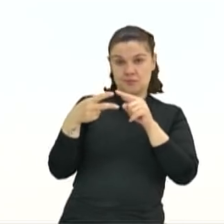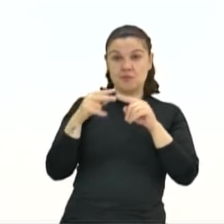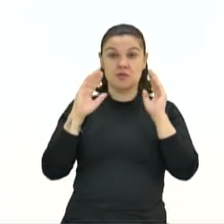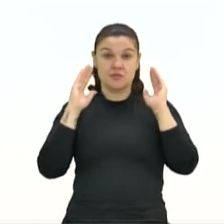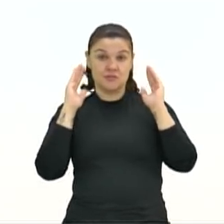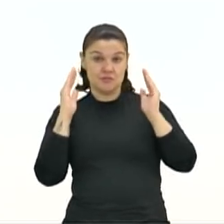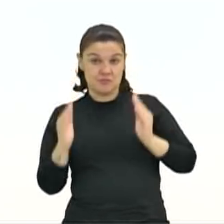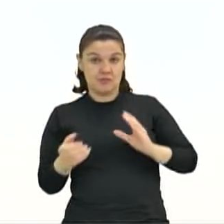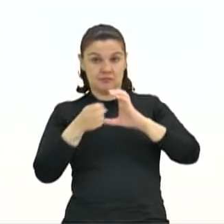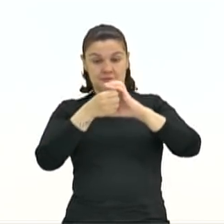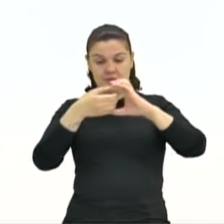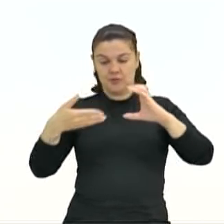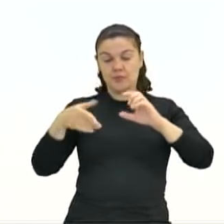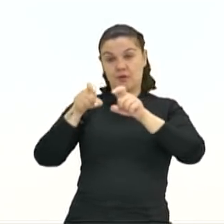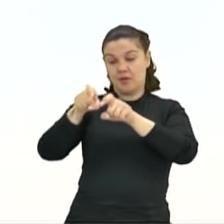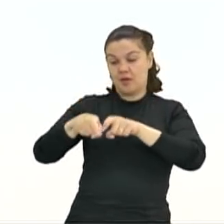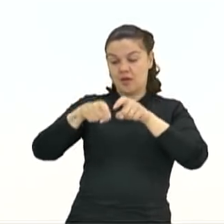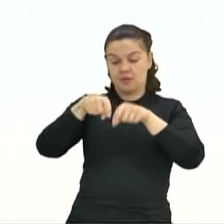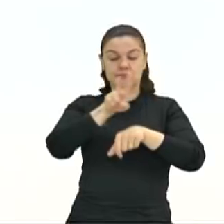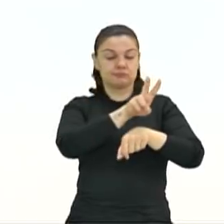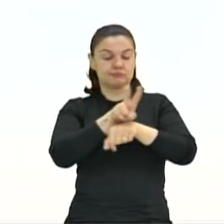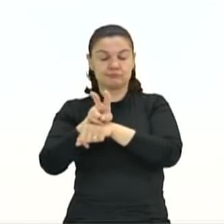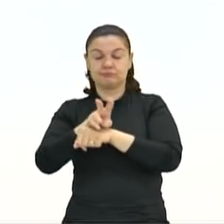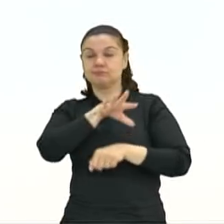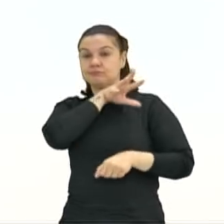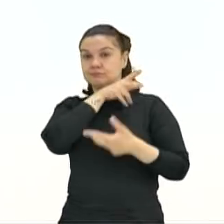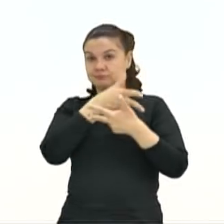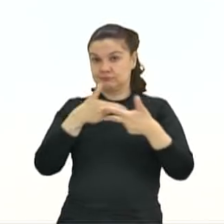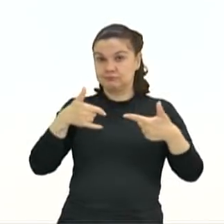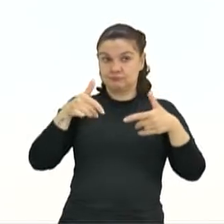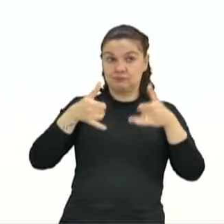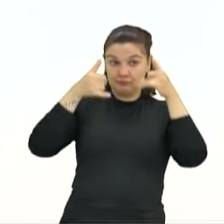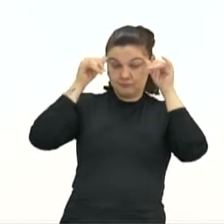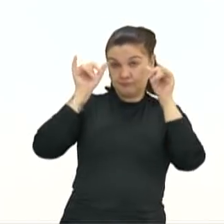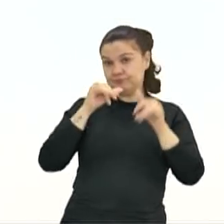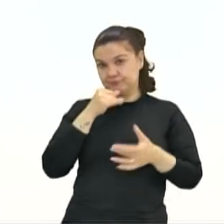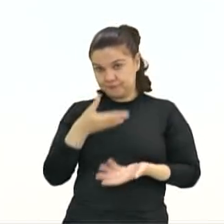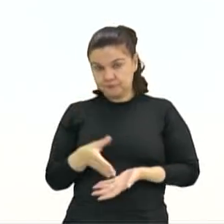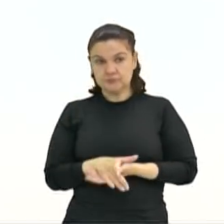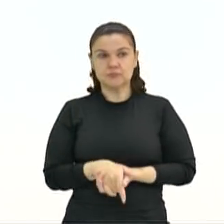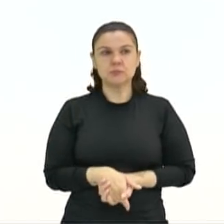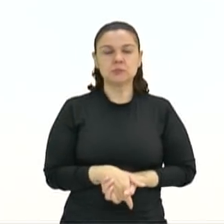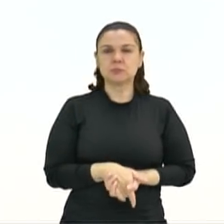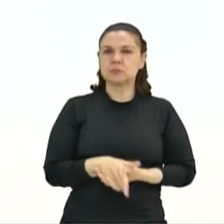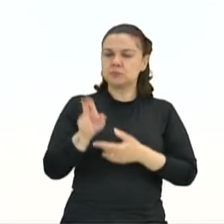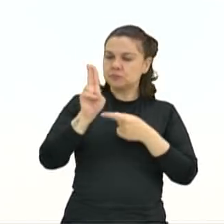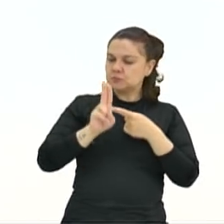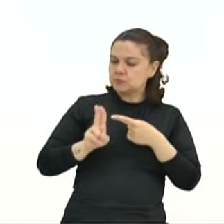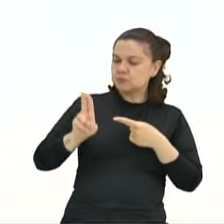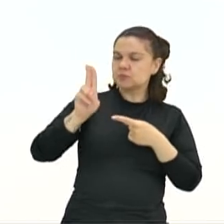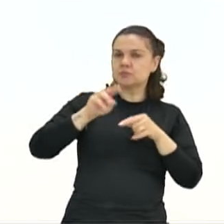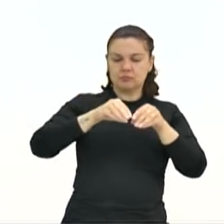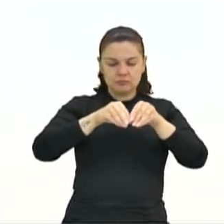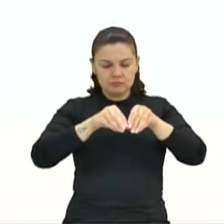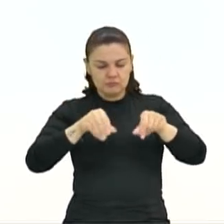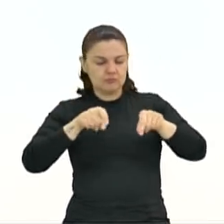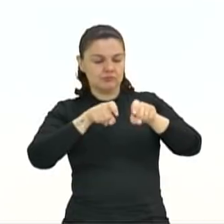dessas características, que é a agricultura e a pecuária. Uso do solo na